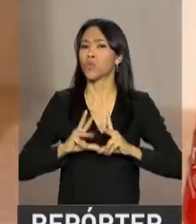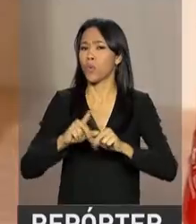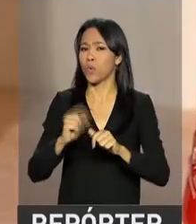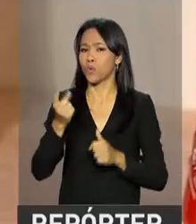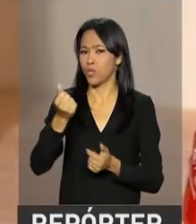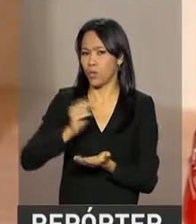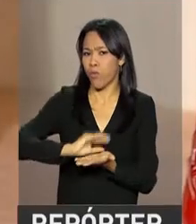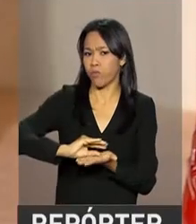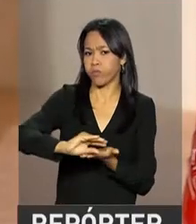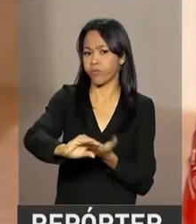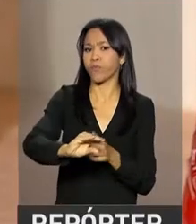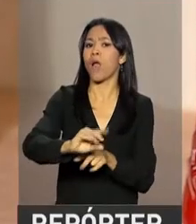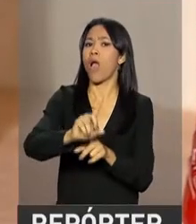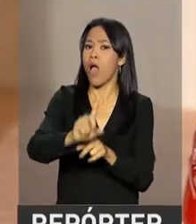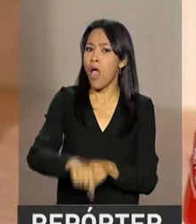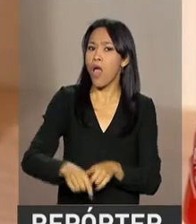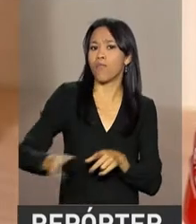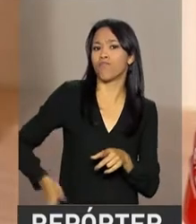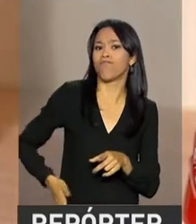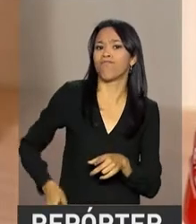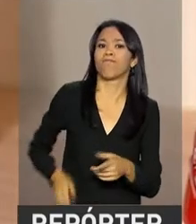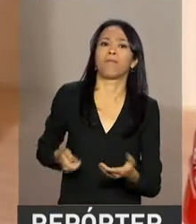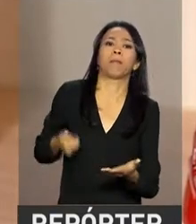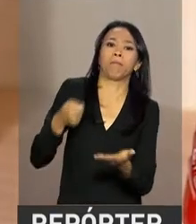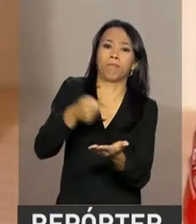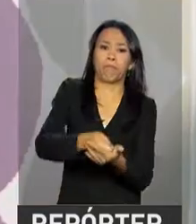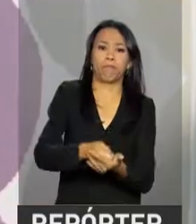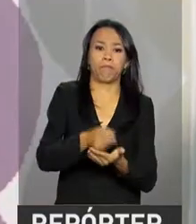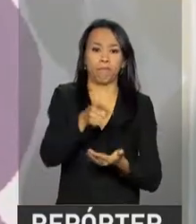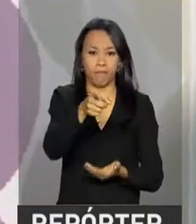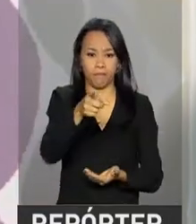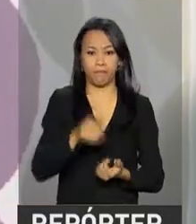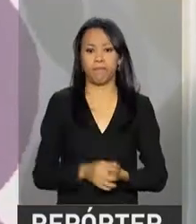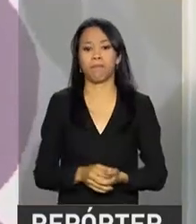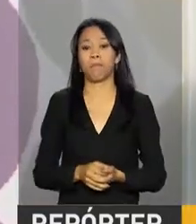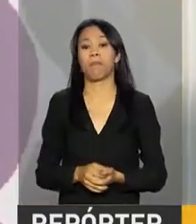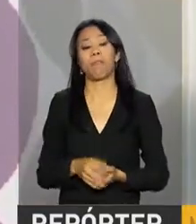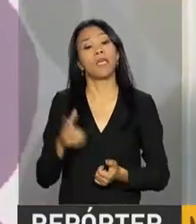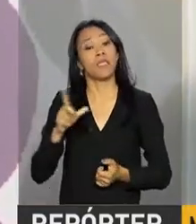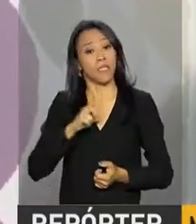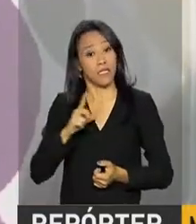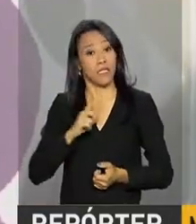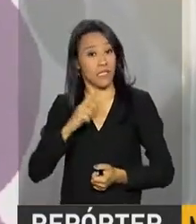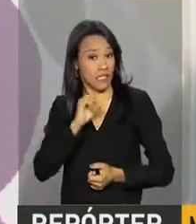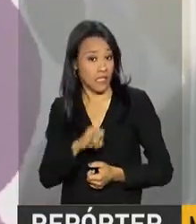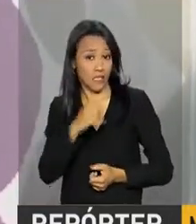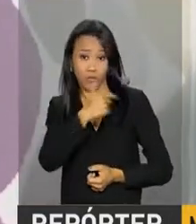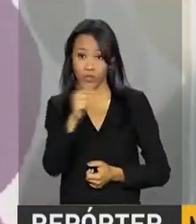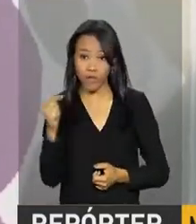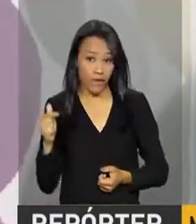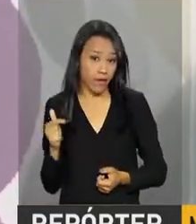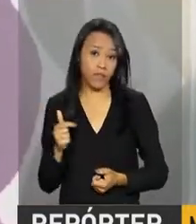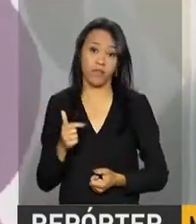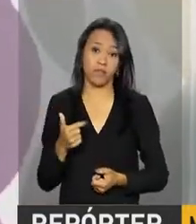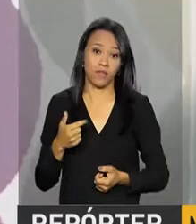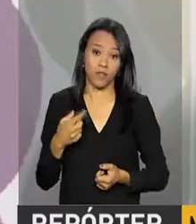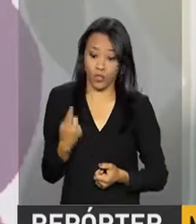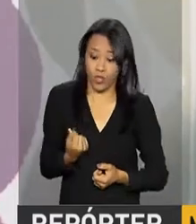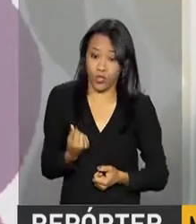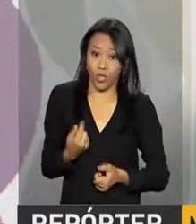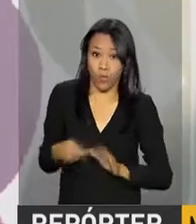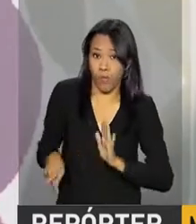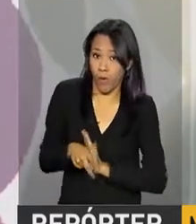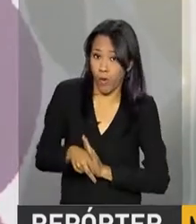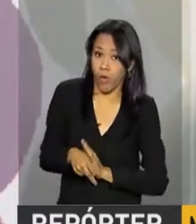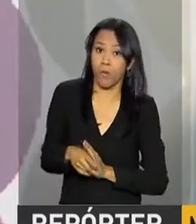saiu do próprio bolso das empresárias com certeza se a gente não tivesse essa opção da gente tem o nosso dinheiro para poder